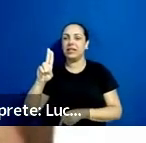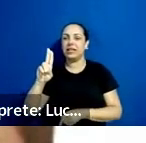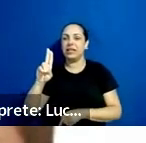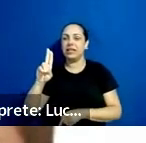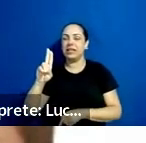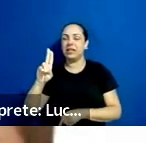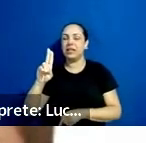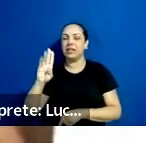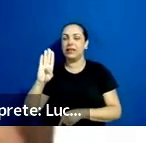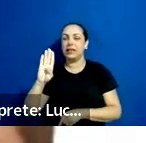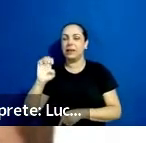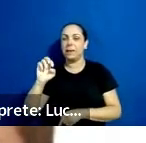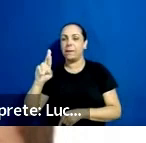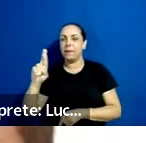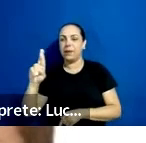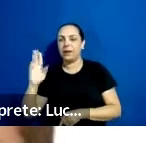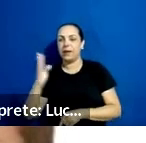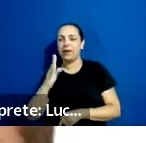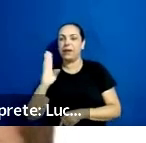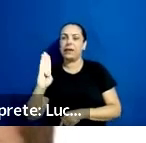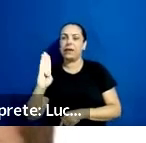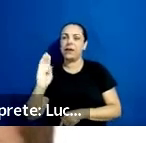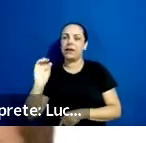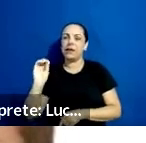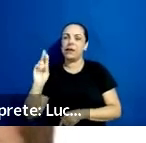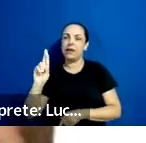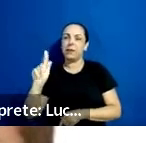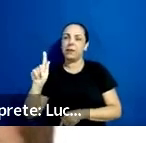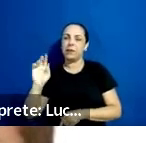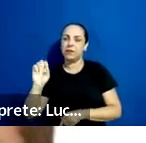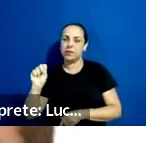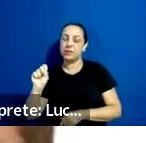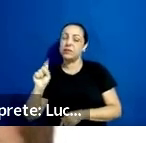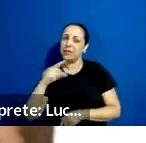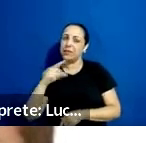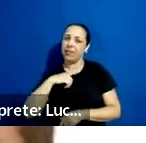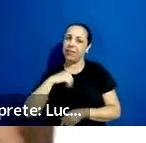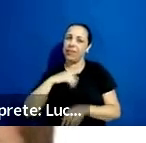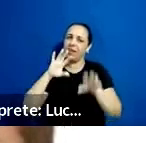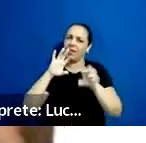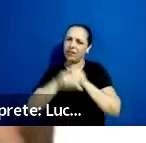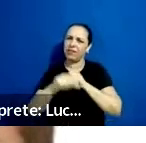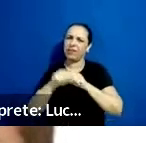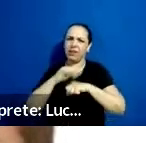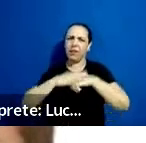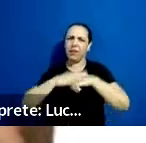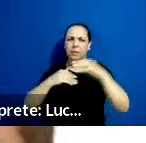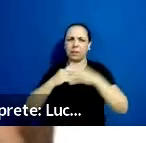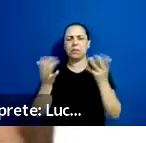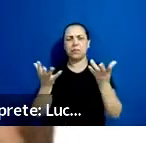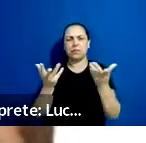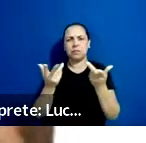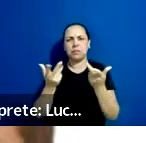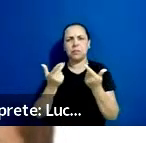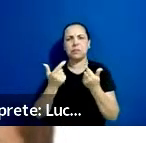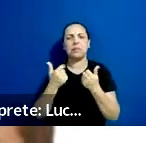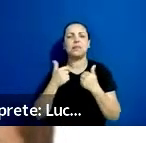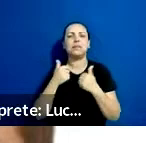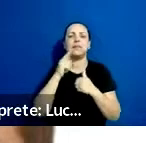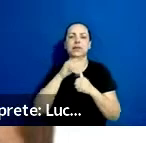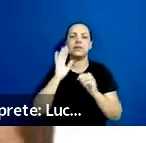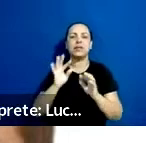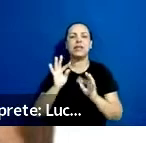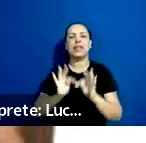vai trazer esse assunto tão importante hoje, que inclusive eu quero comentar com ele, Dr. Kleuber. Eu estava vendo uma matéria